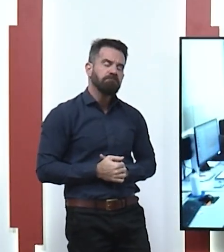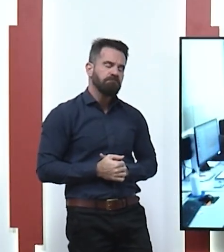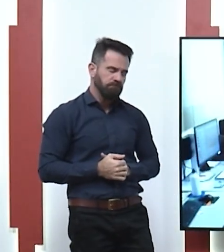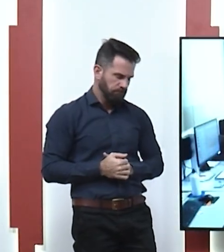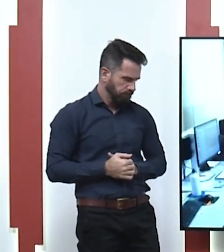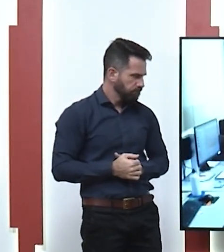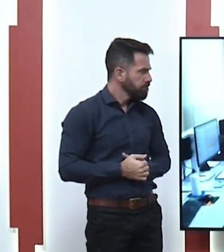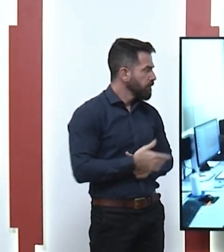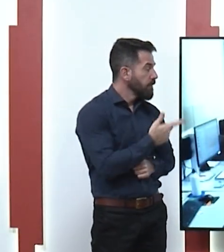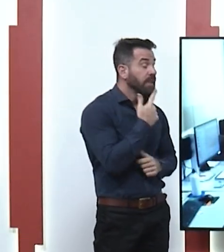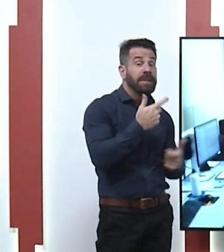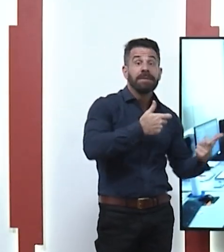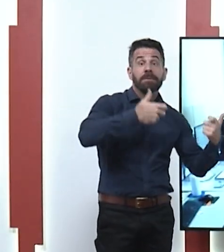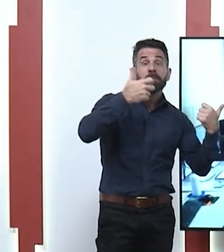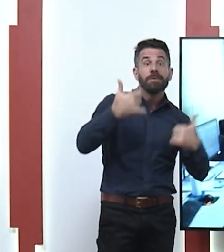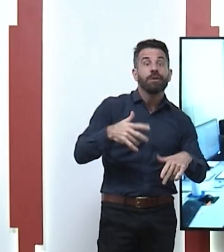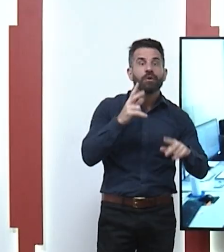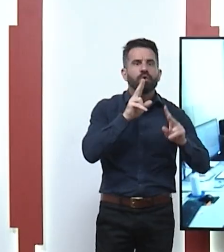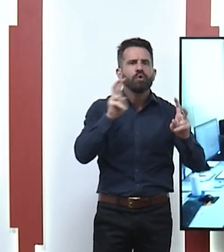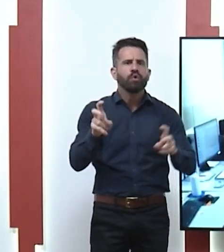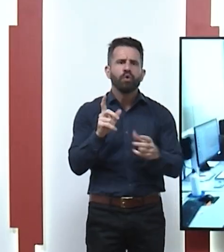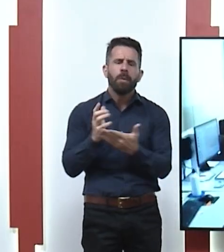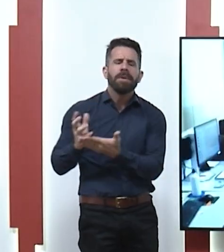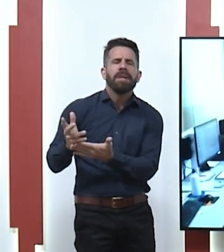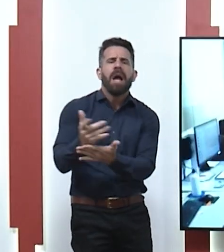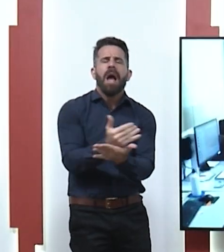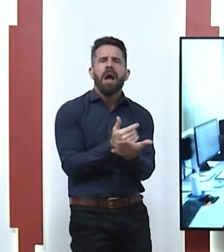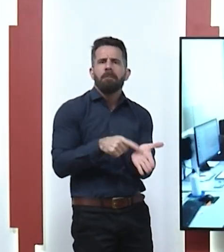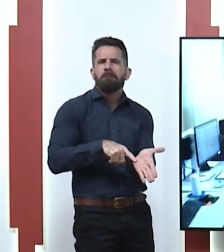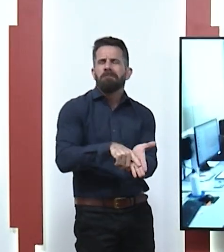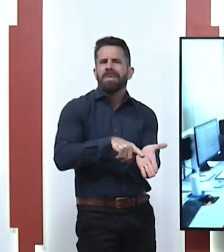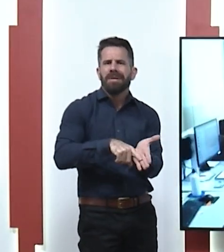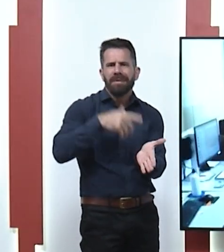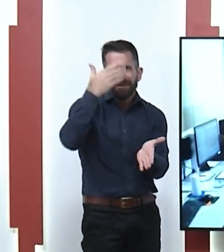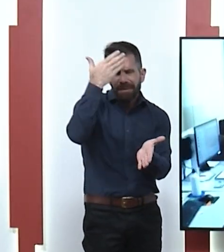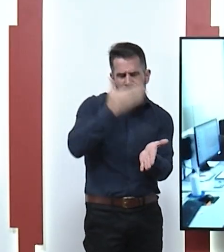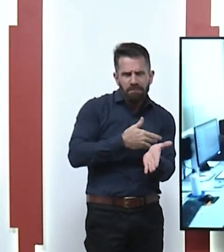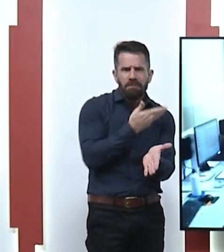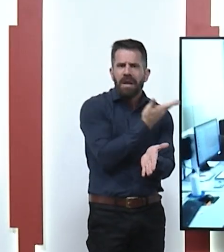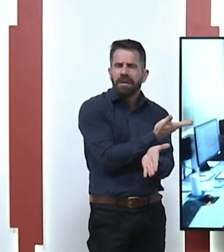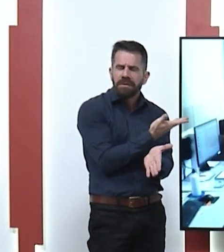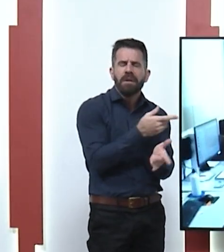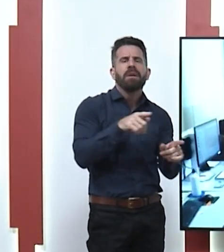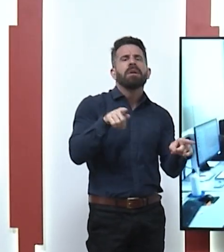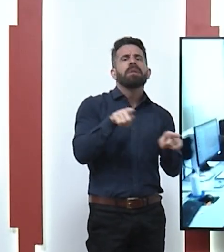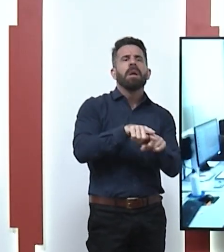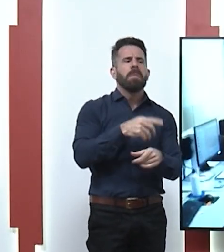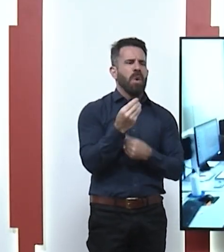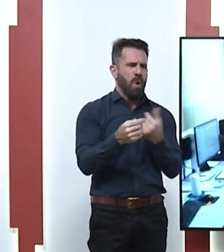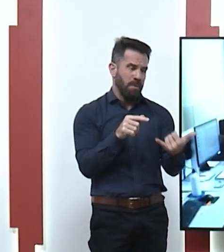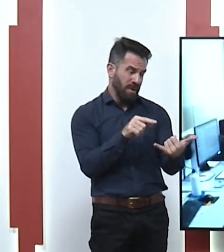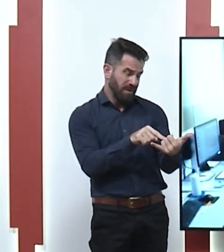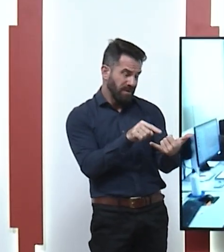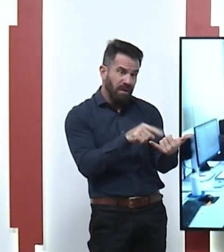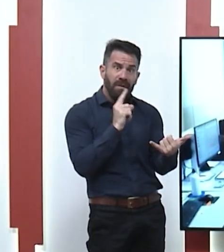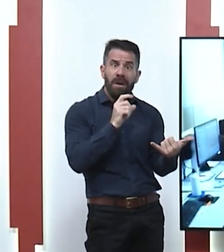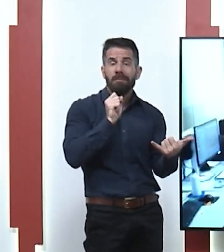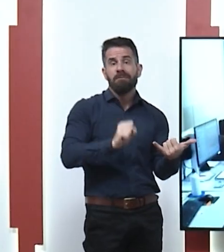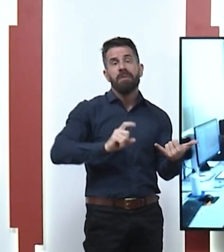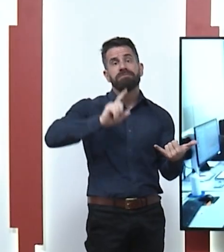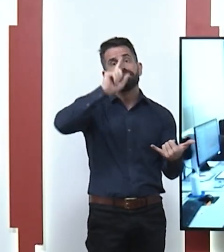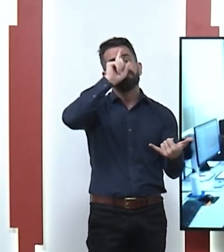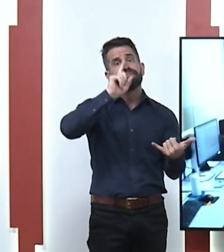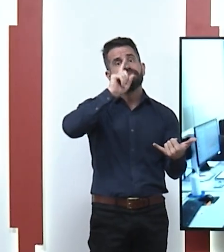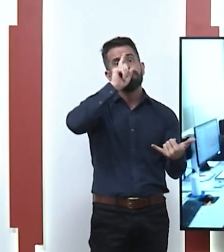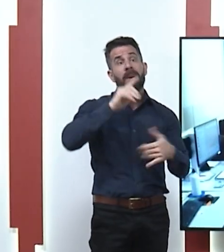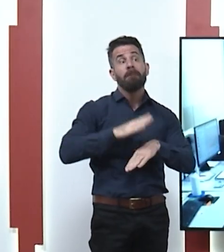gente. Então fala mais a respeito desses dados, Letícia, e de como o celular pode ser aí um vilão, né, nas